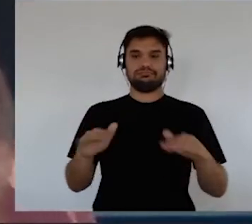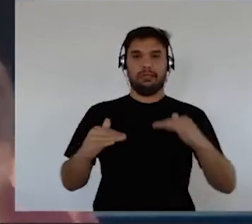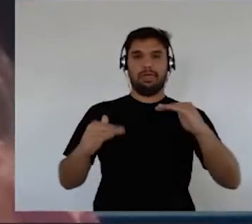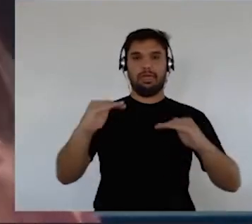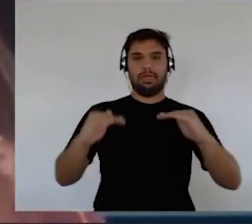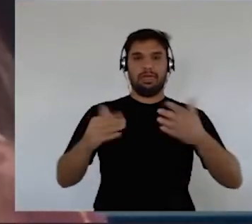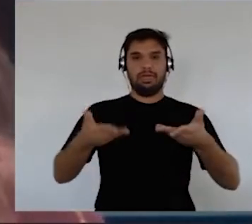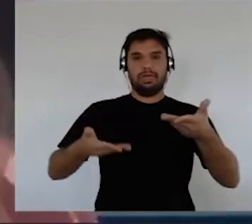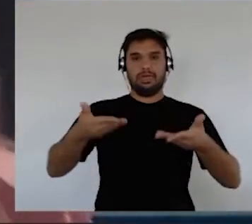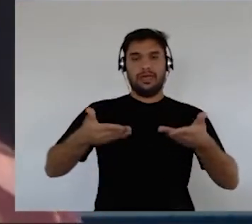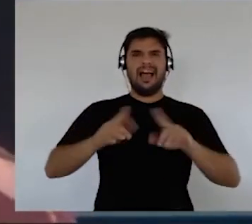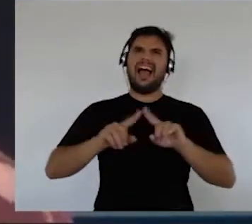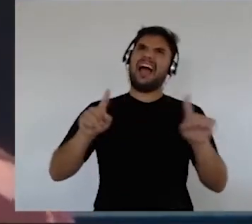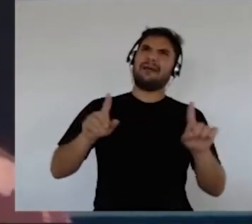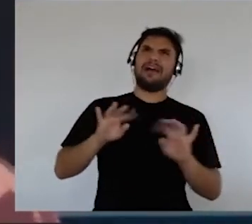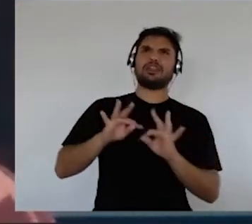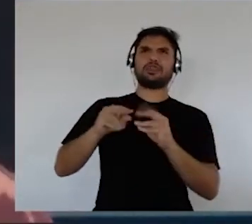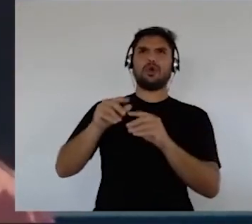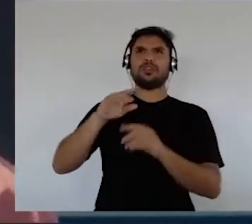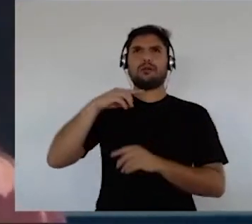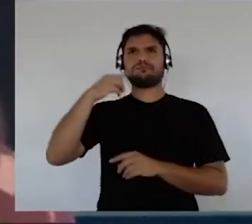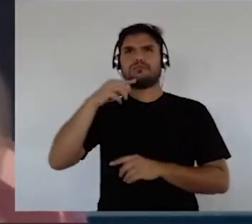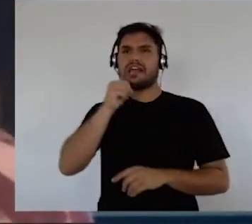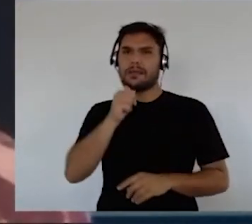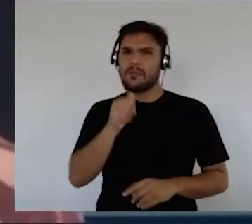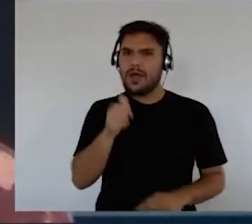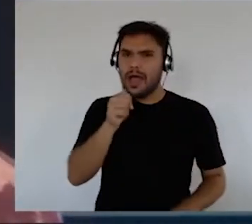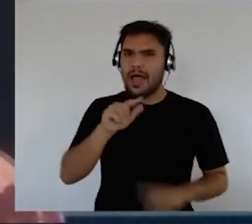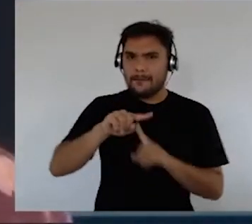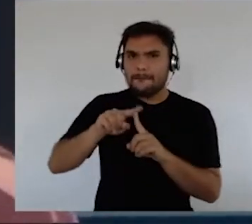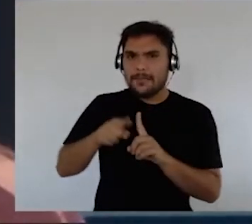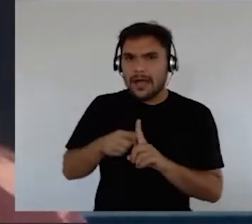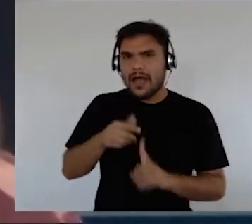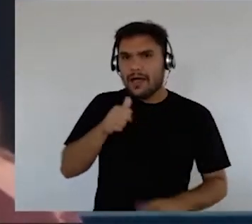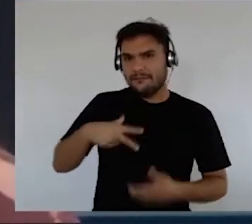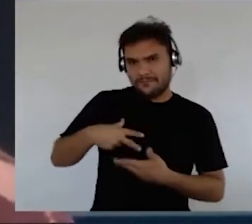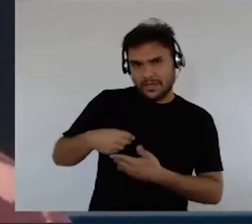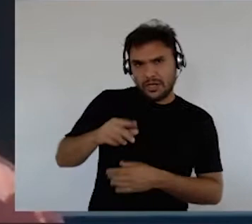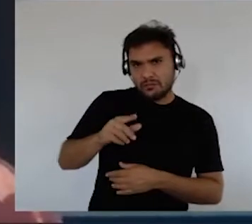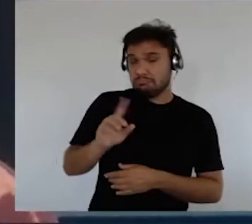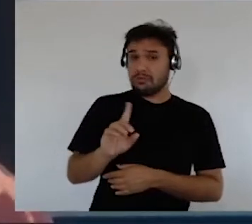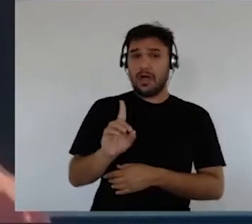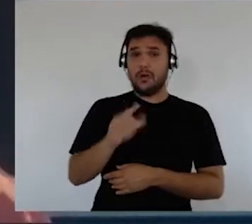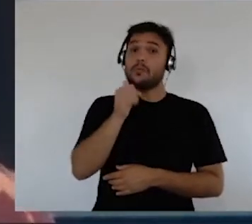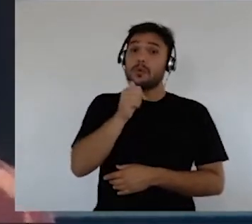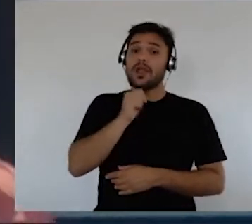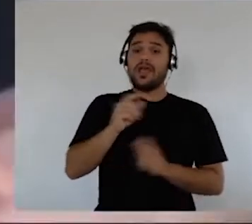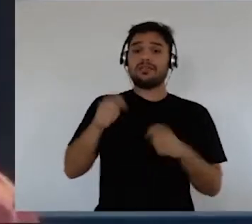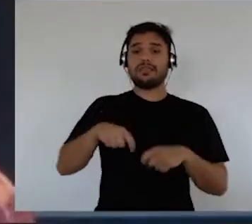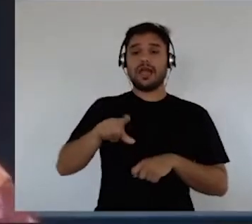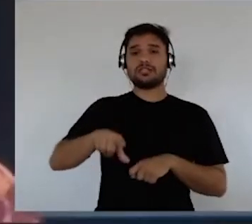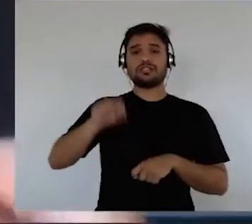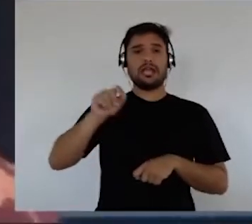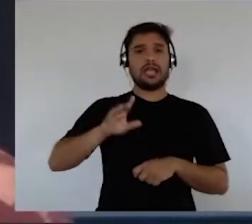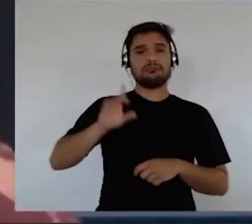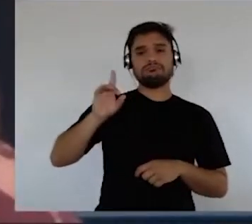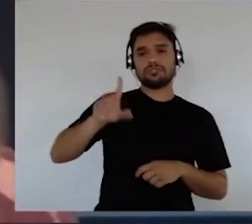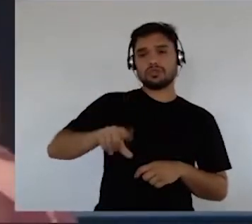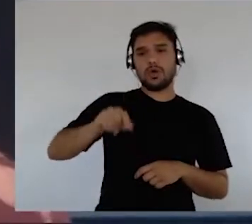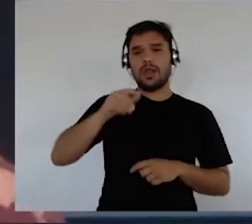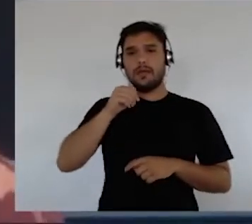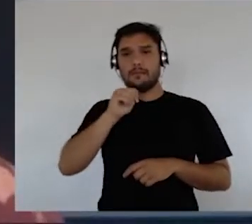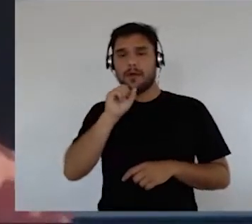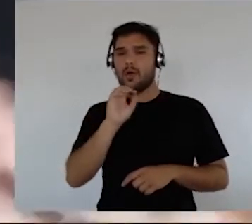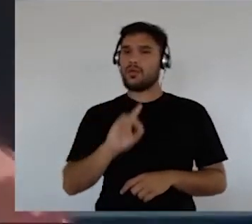nem todas as advogadas são mães, é verdade. Né? As mulheres, elas têm o direito de escolher serem mães ou não